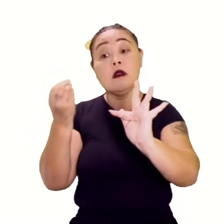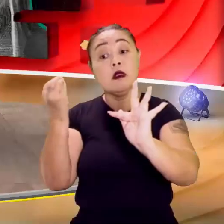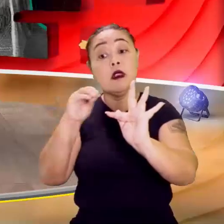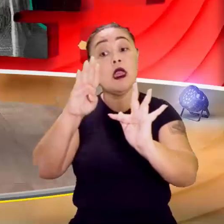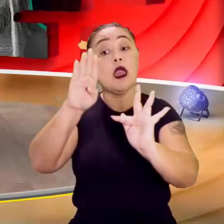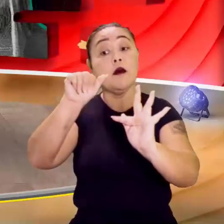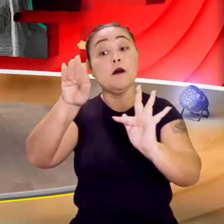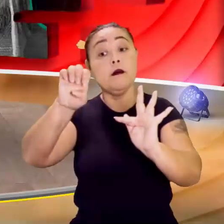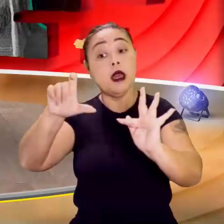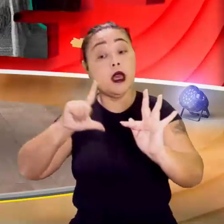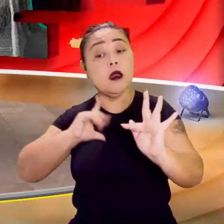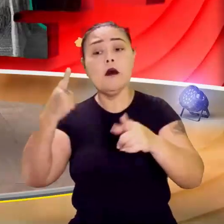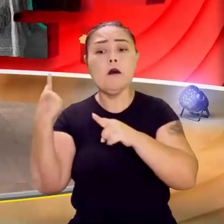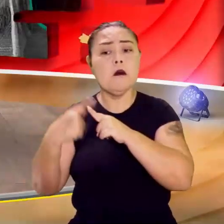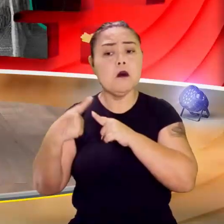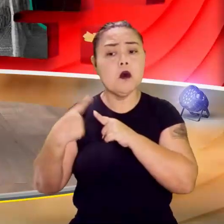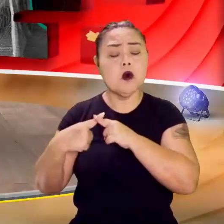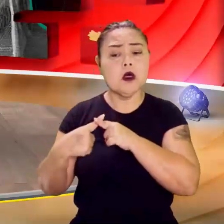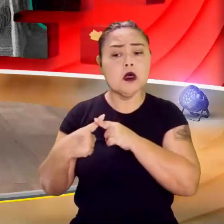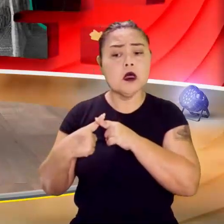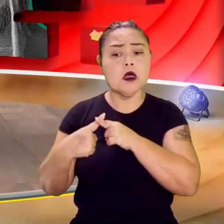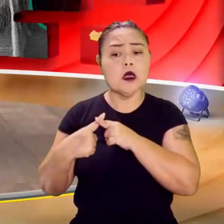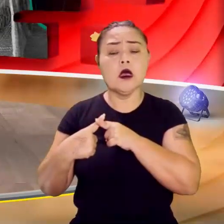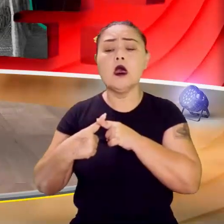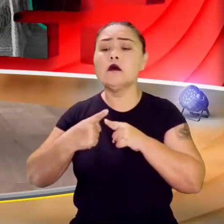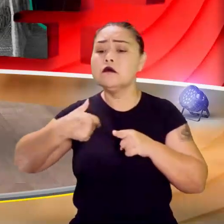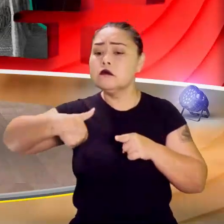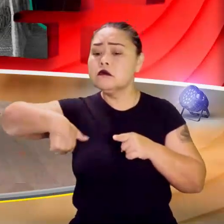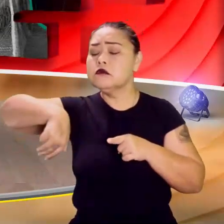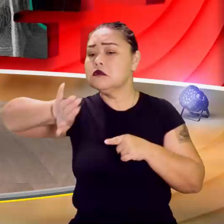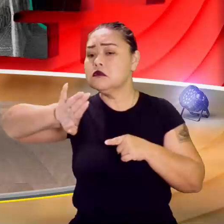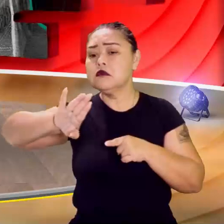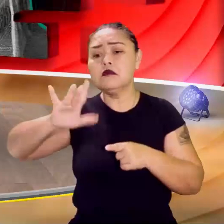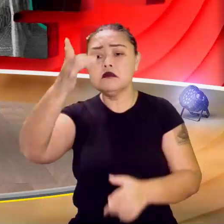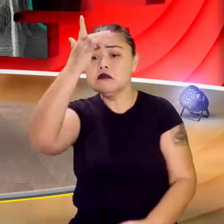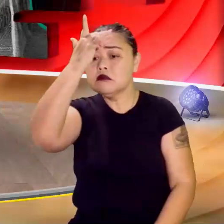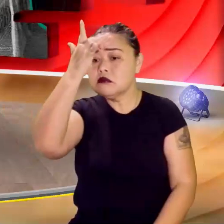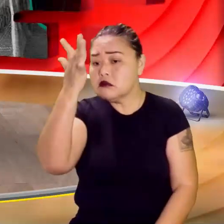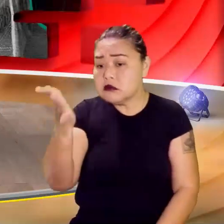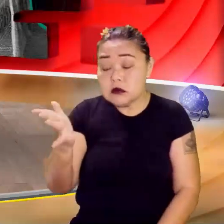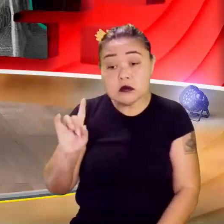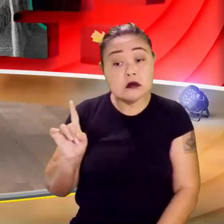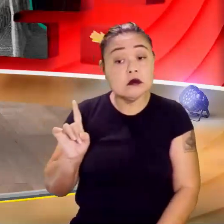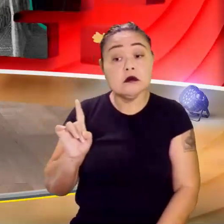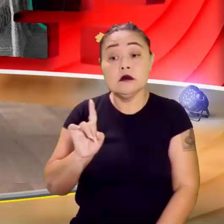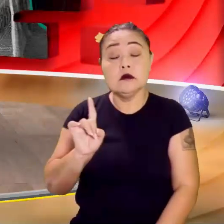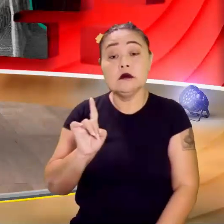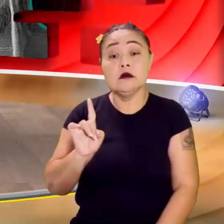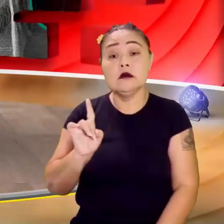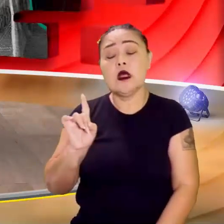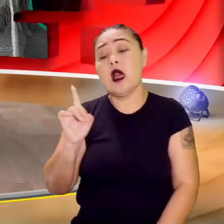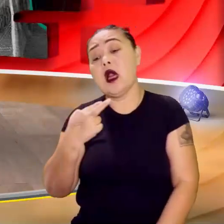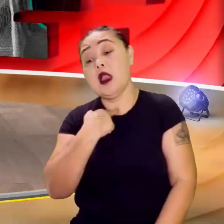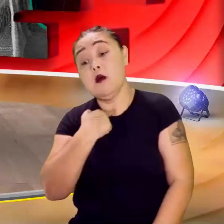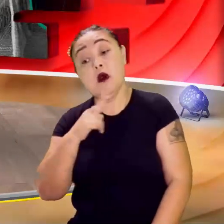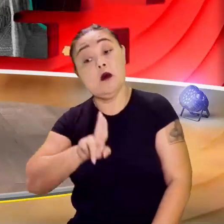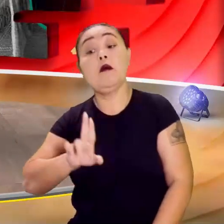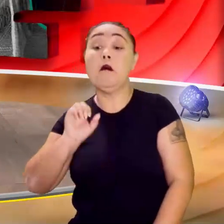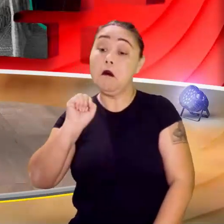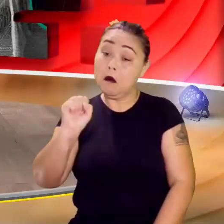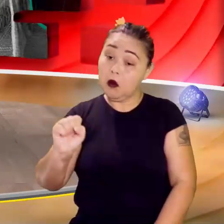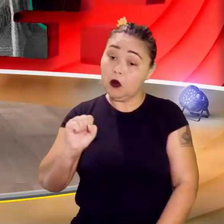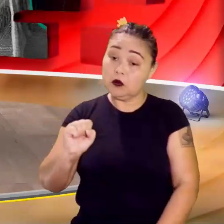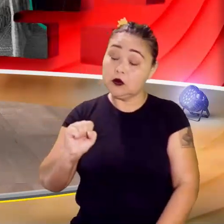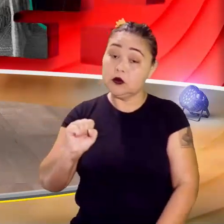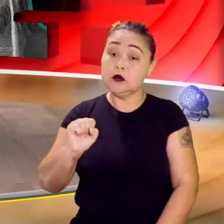base. Mas por que, professor? Porque vai ficar uma jogada mais fácil. Não é que, eu não posso usar.